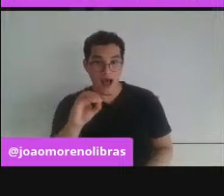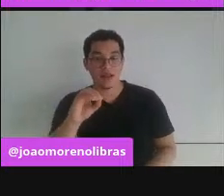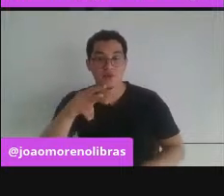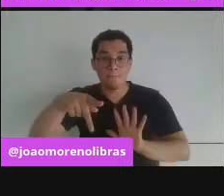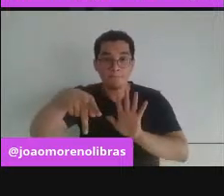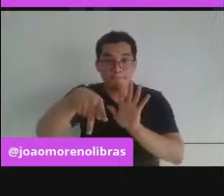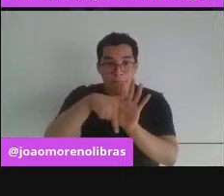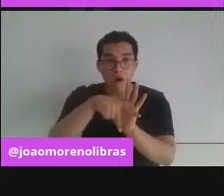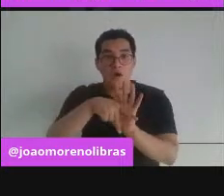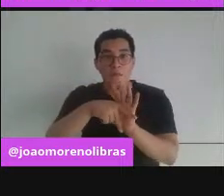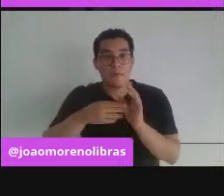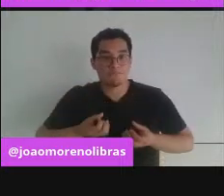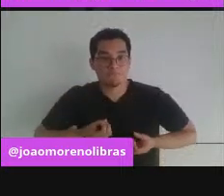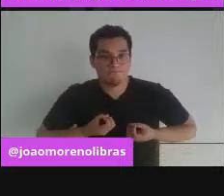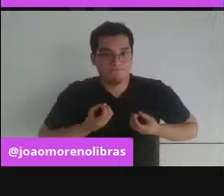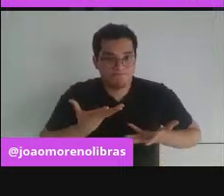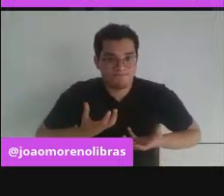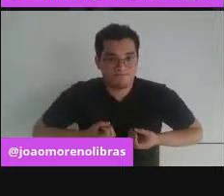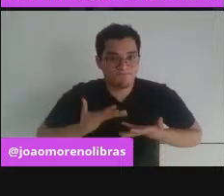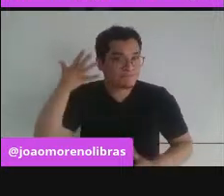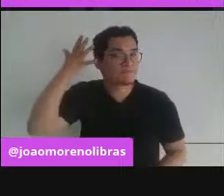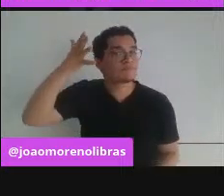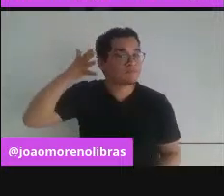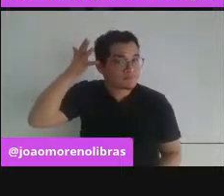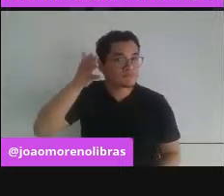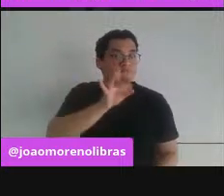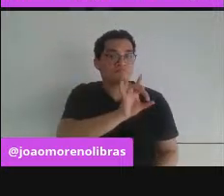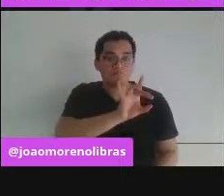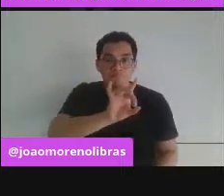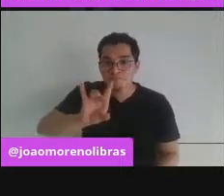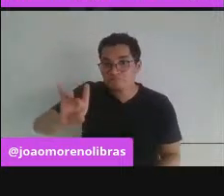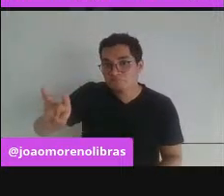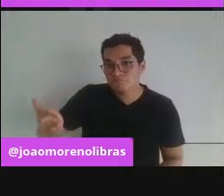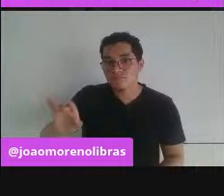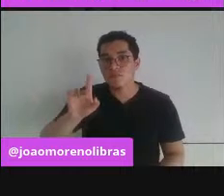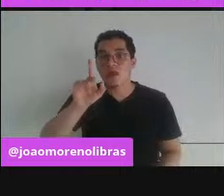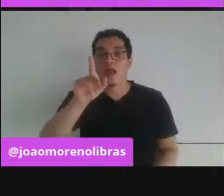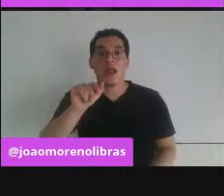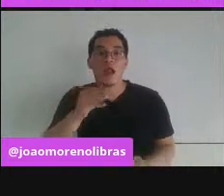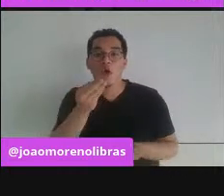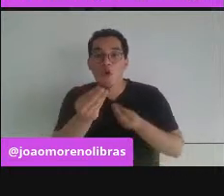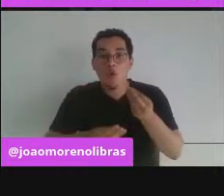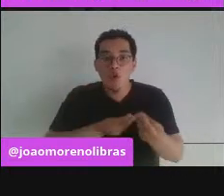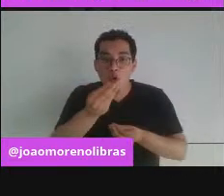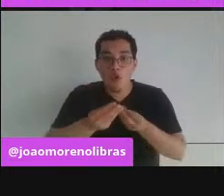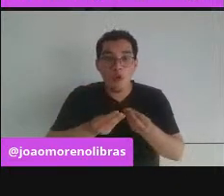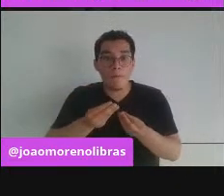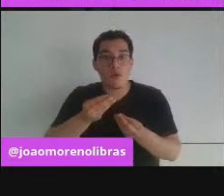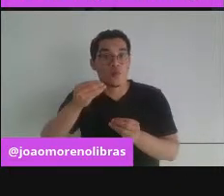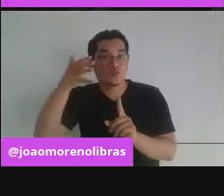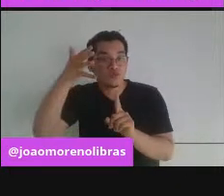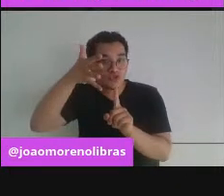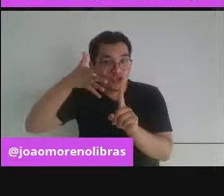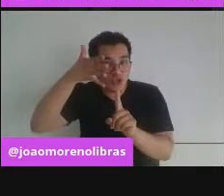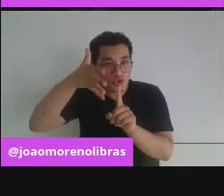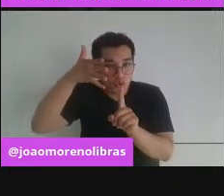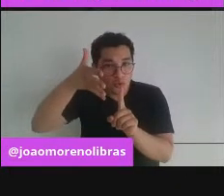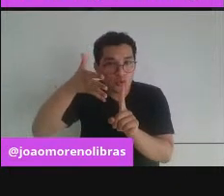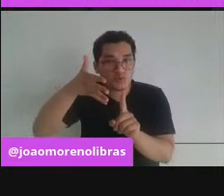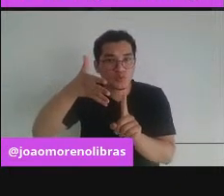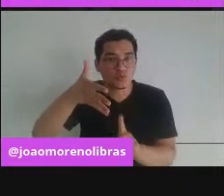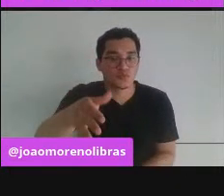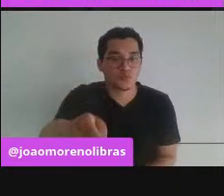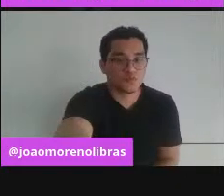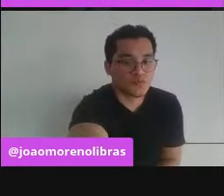enunciação faz com que cada instância de discurso constitua um centro de referência interno. Continua ainda, na próxima página. É